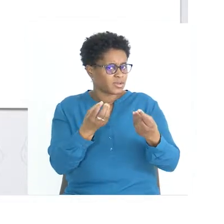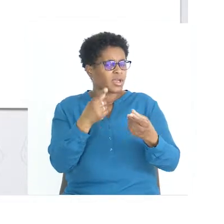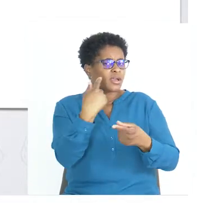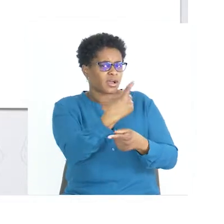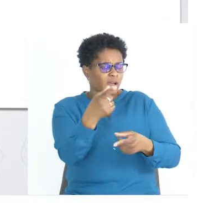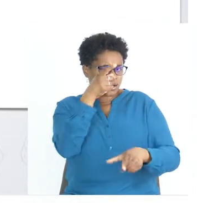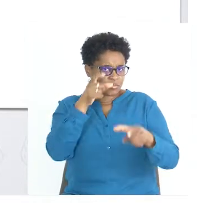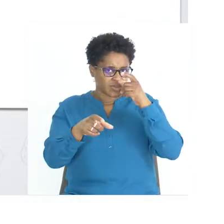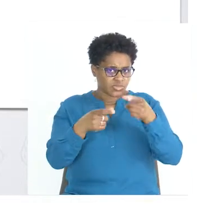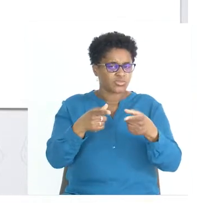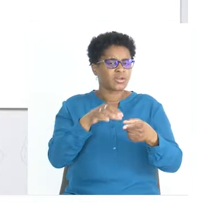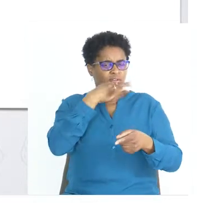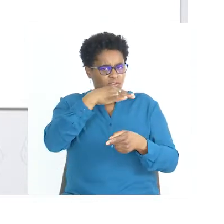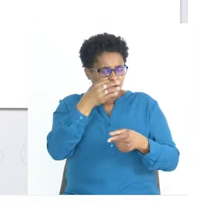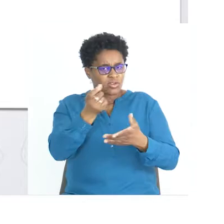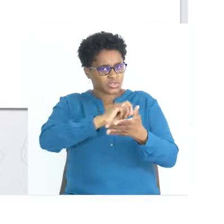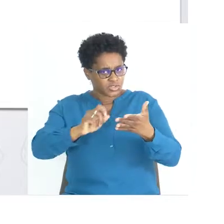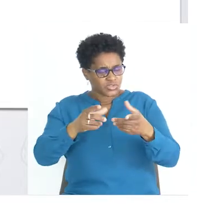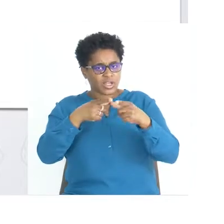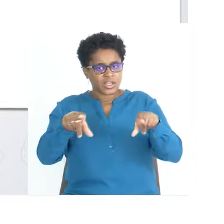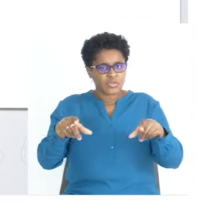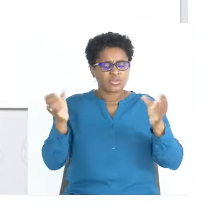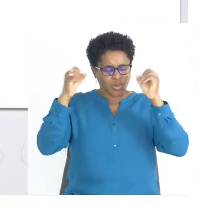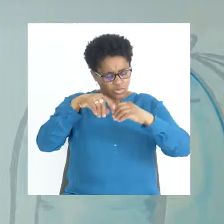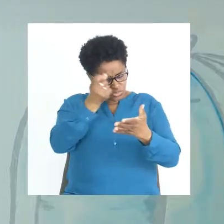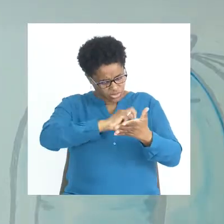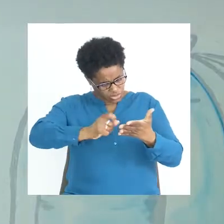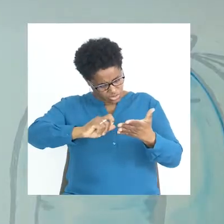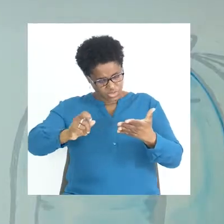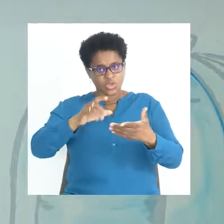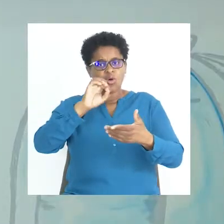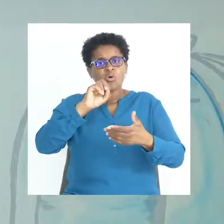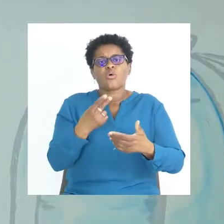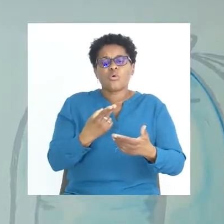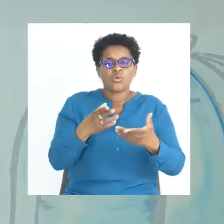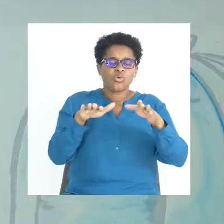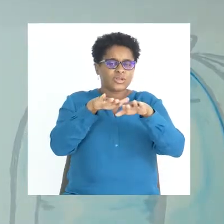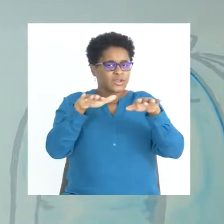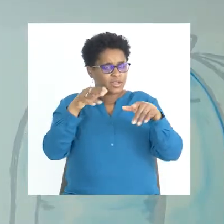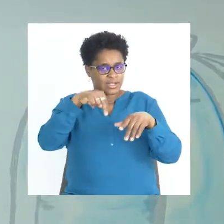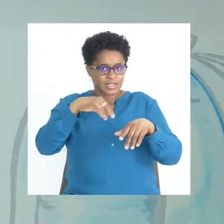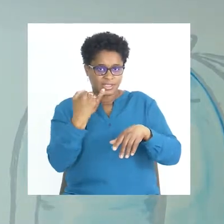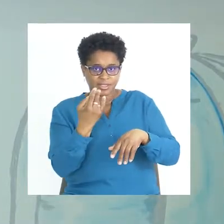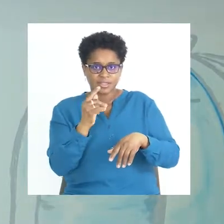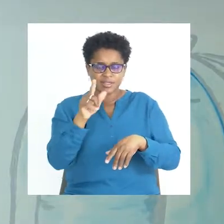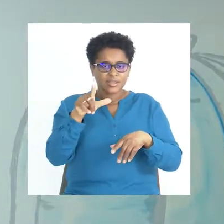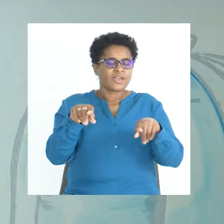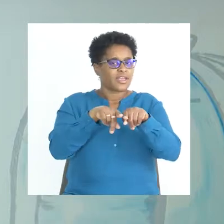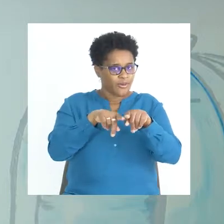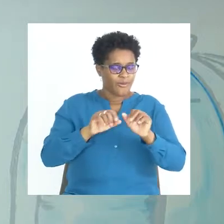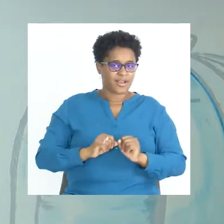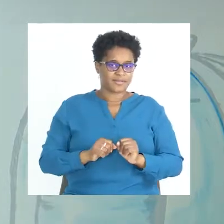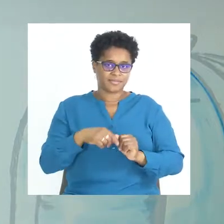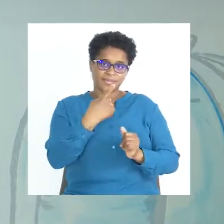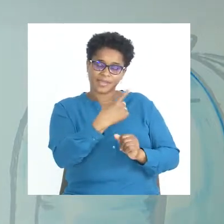falante utiliza o registro de língua de acordo com registro ou nível. Dá igual, está